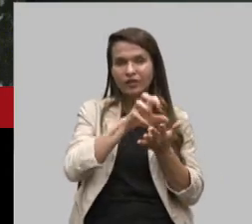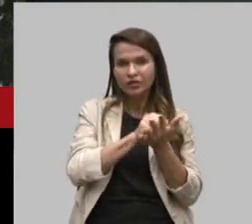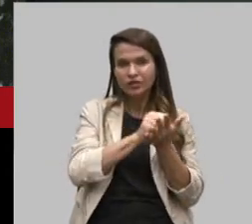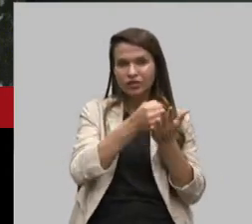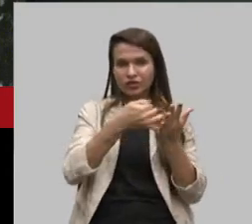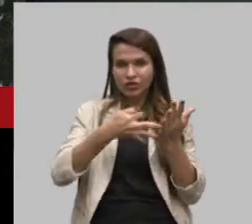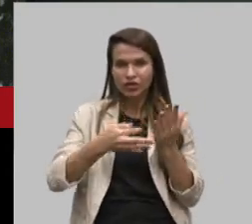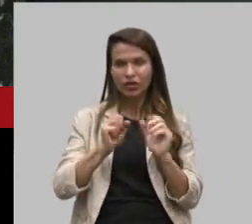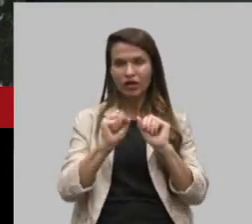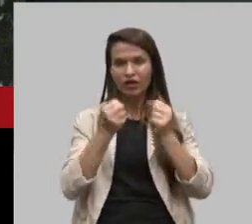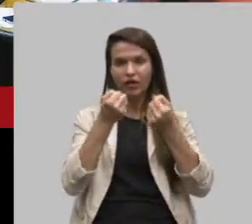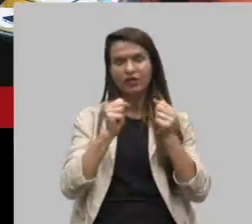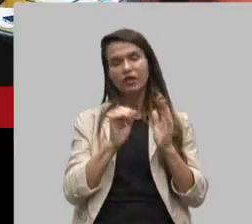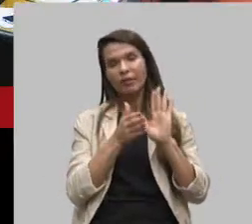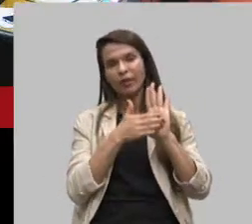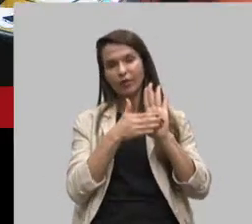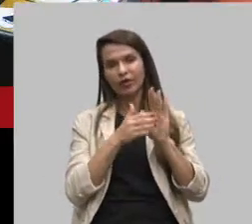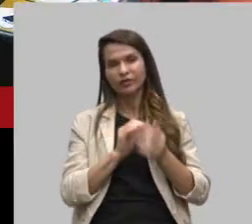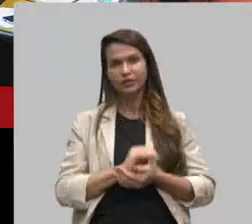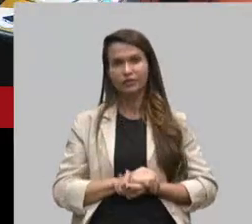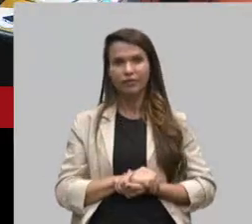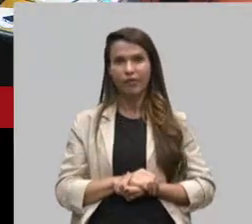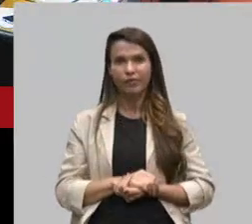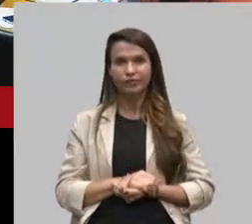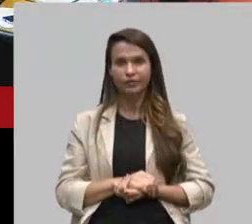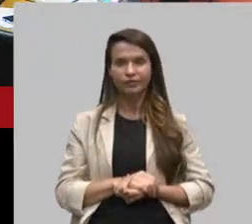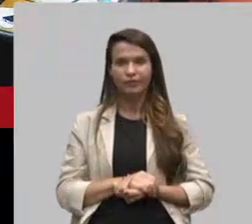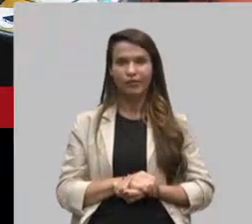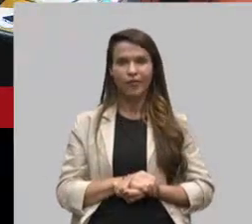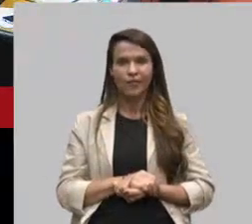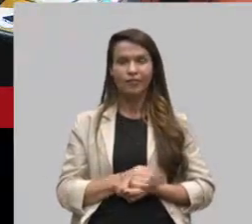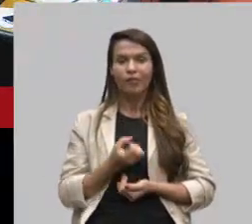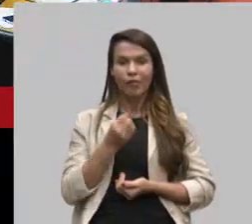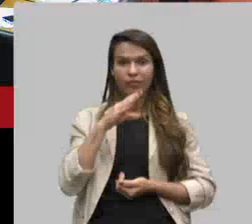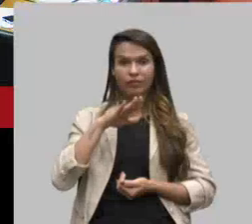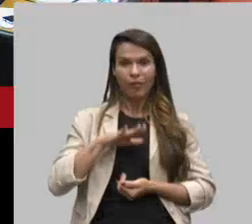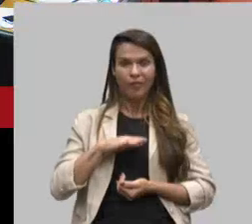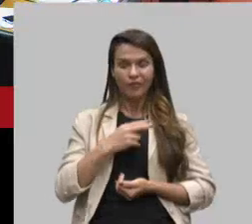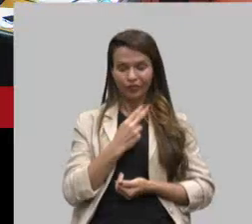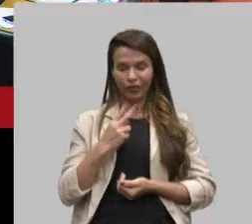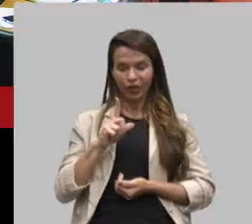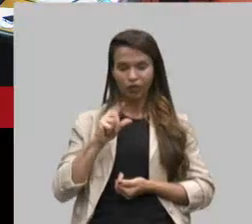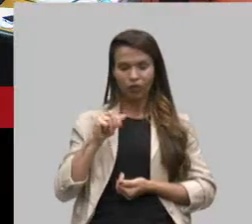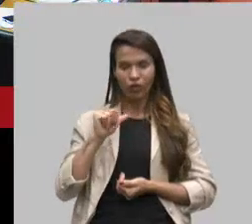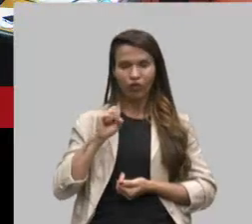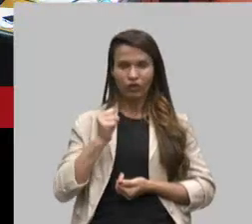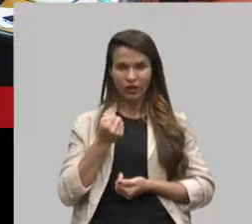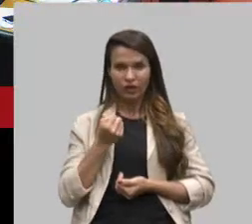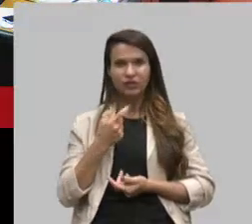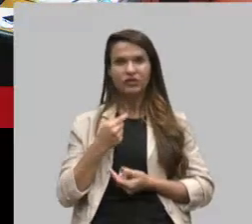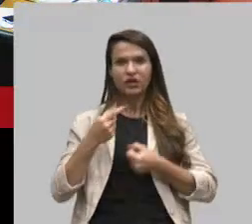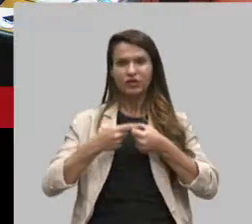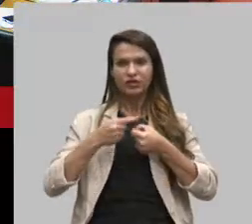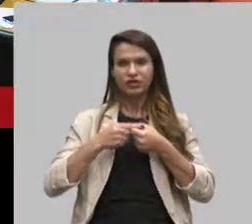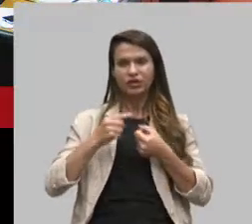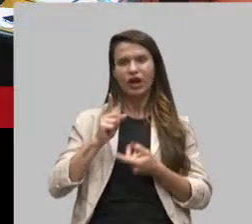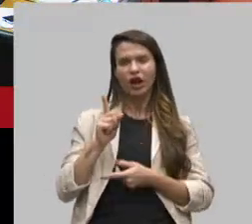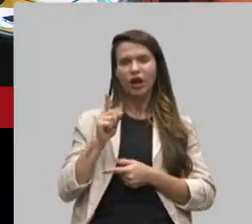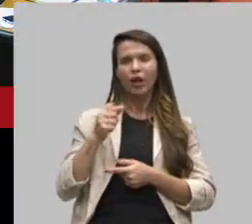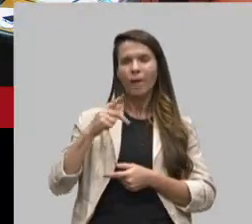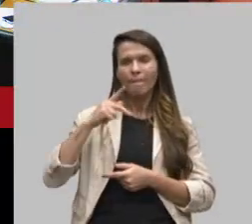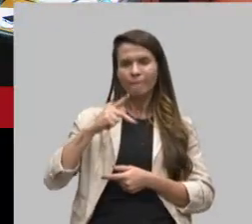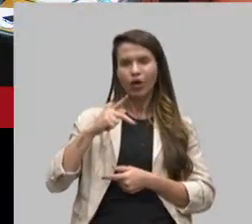defesa da proposta pode Boa tarde eu sou Lucas Eugênio de Taú de Minas representando o Polo Sudoeste